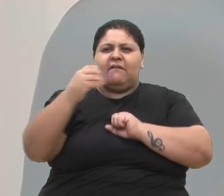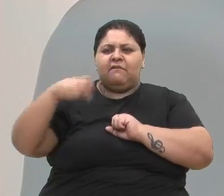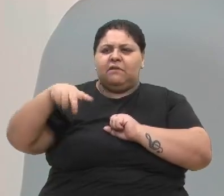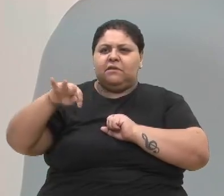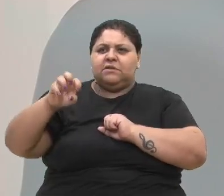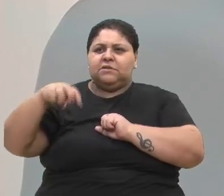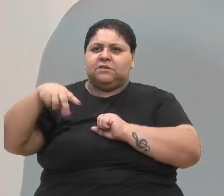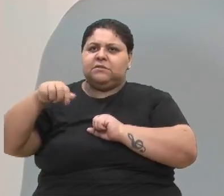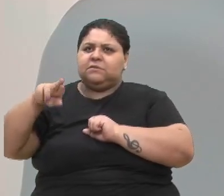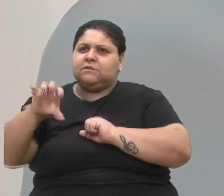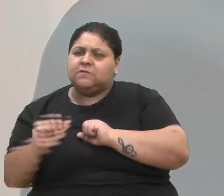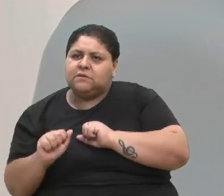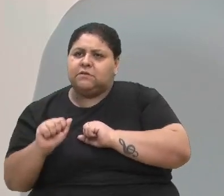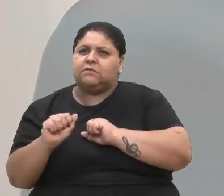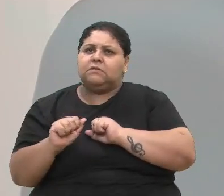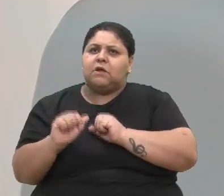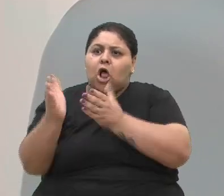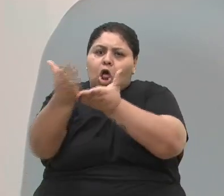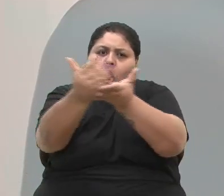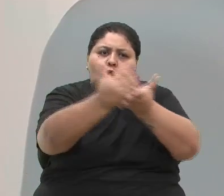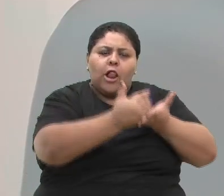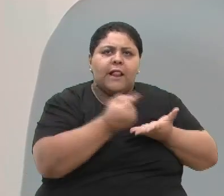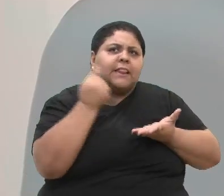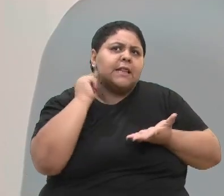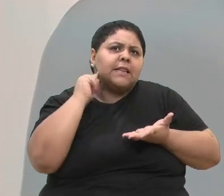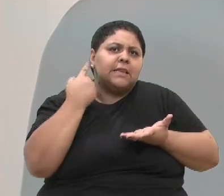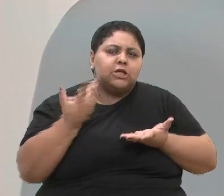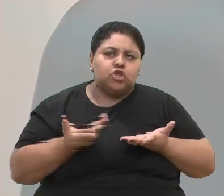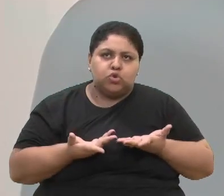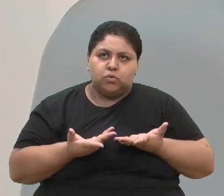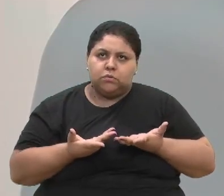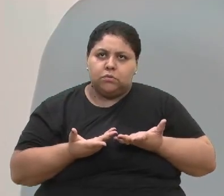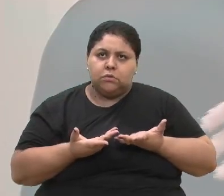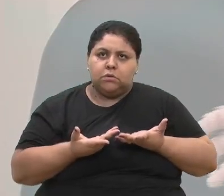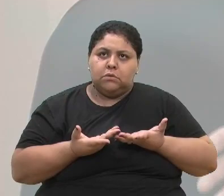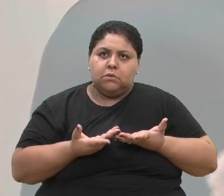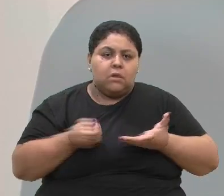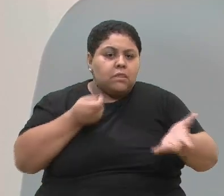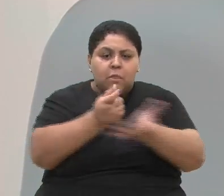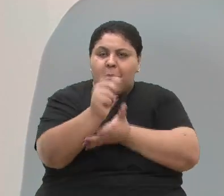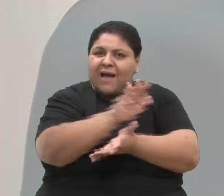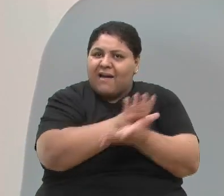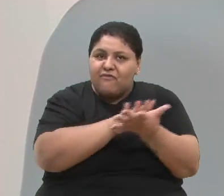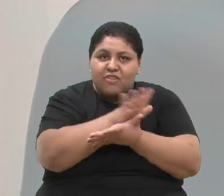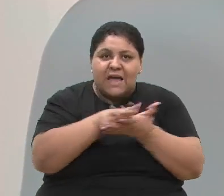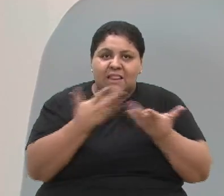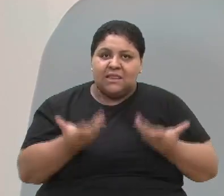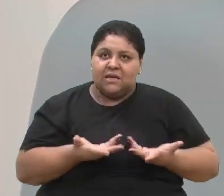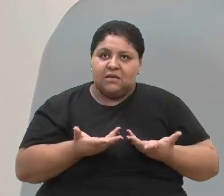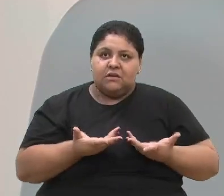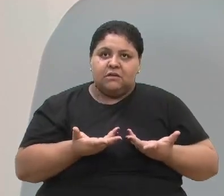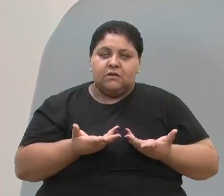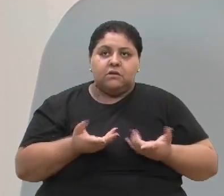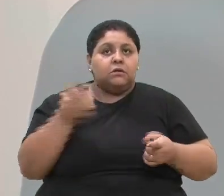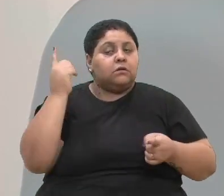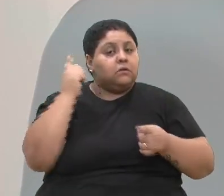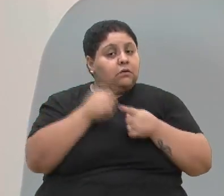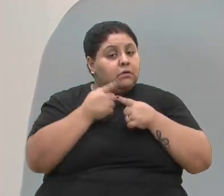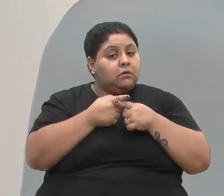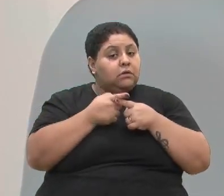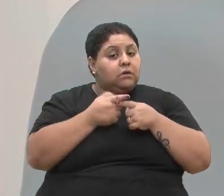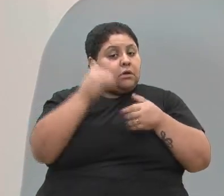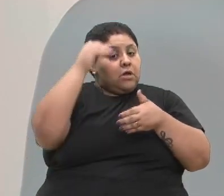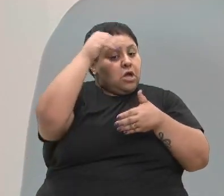não pagavam coleta de lixo. Não pagavam coleta de lixo, porque está inserido no